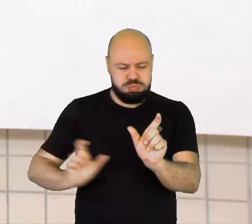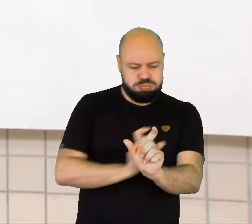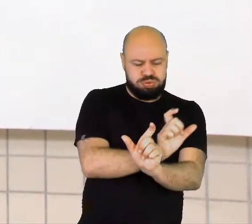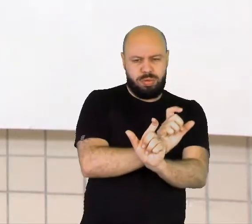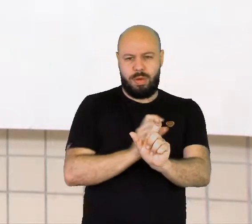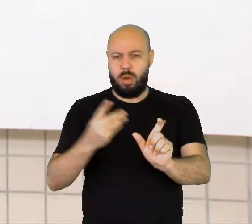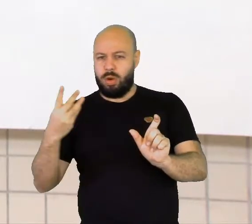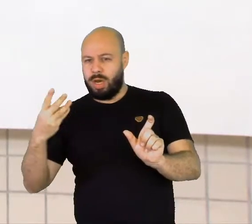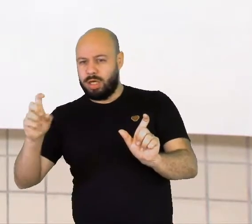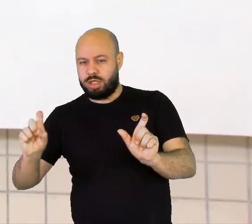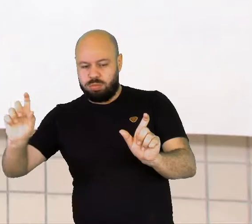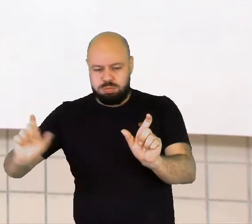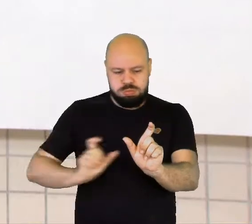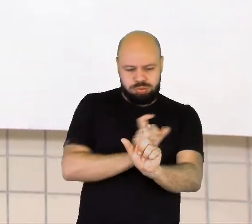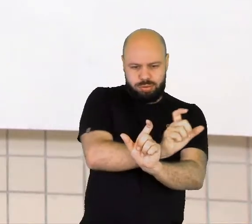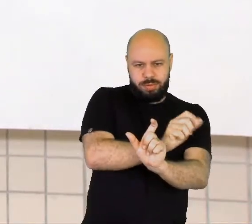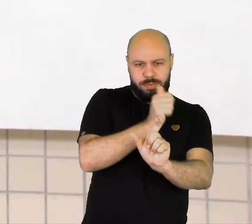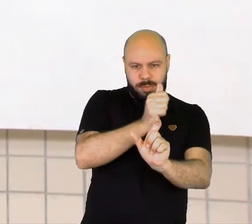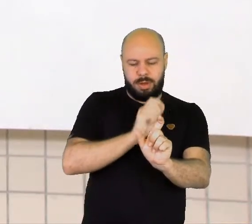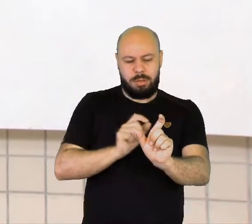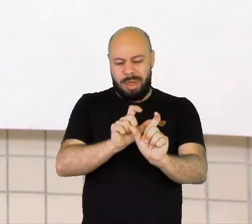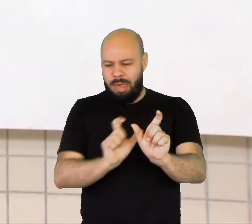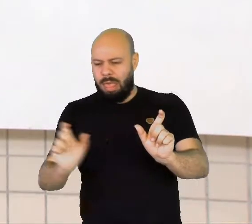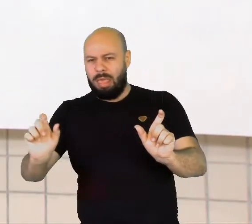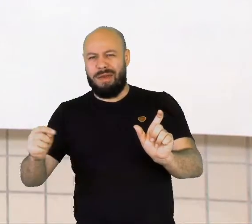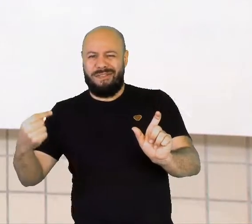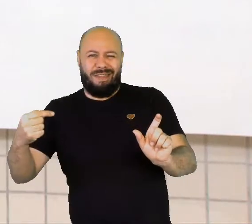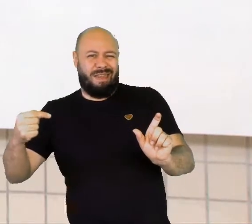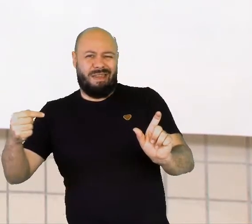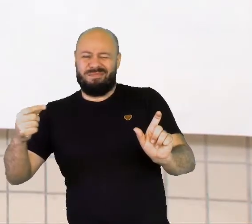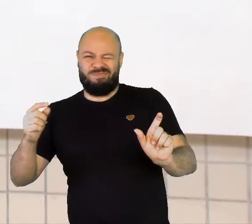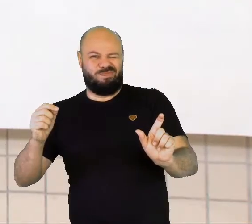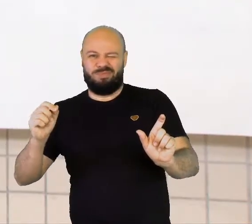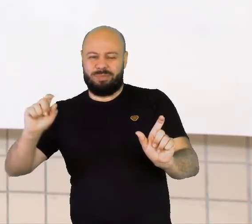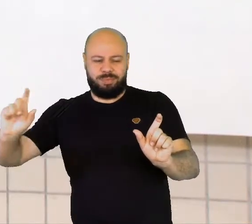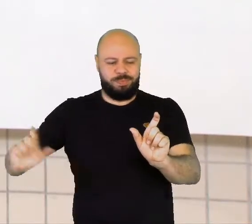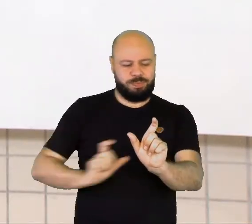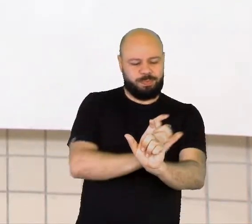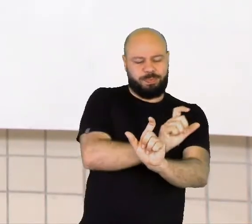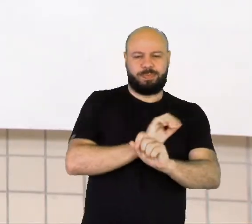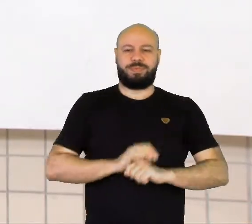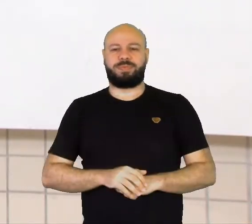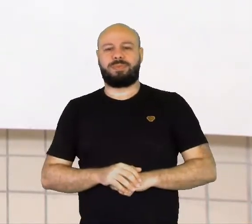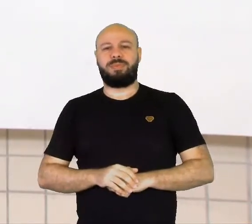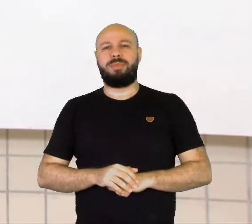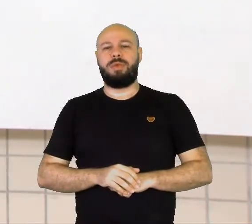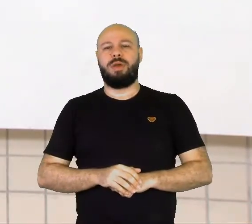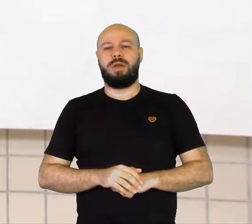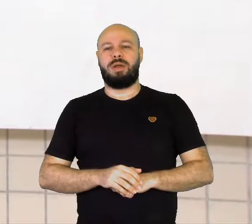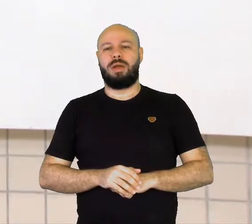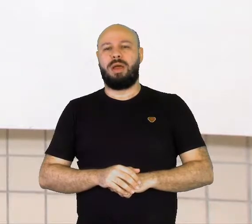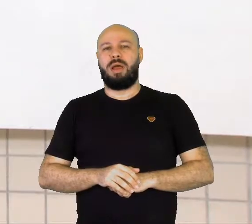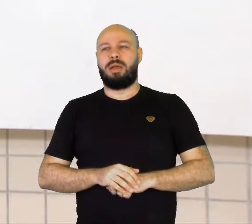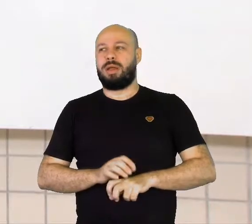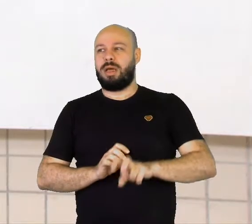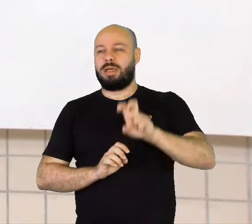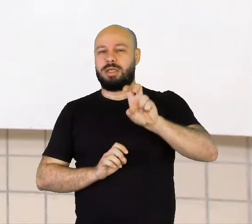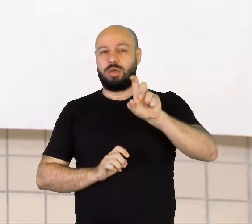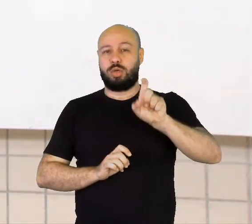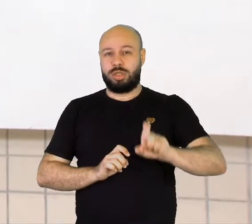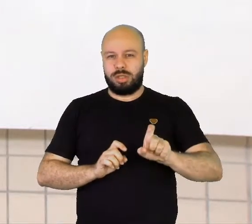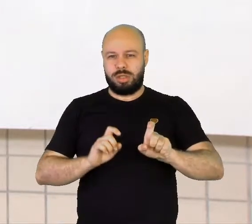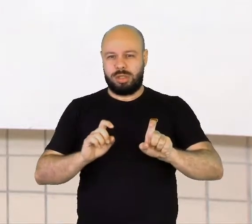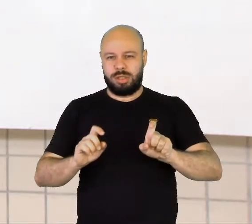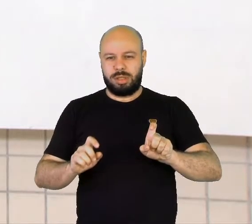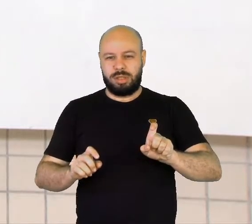números vão vir para o nosso primeiro membro. Então, eu já tinha 1 no primeiro membro, mais 7 vem para o primeiro membro como